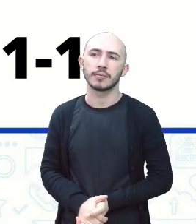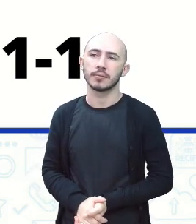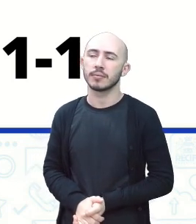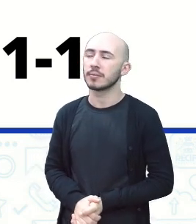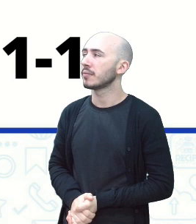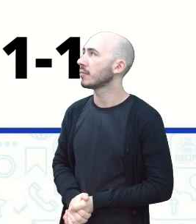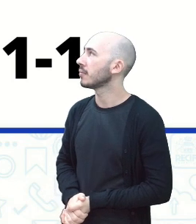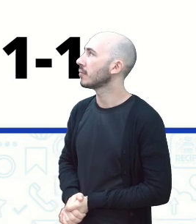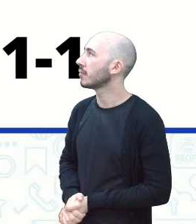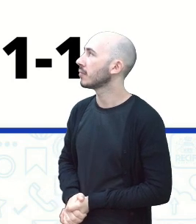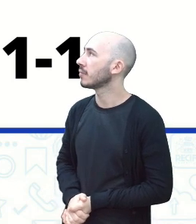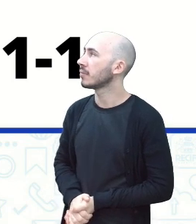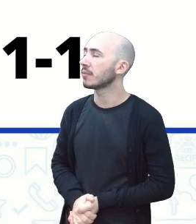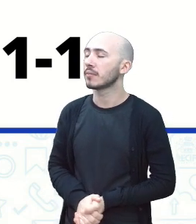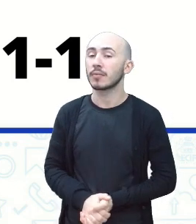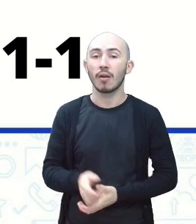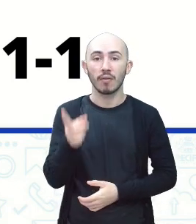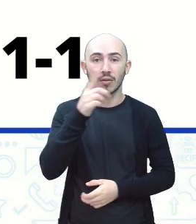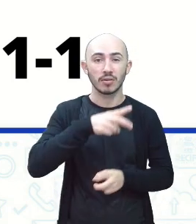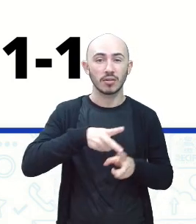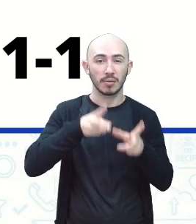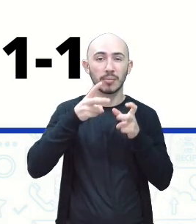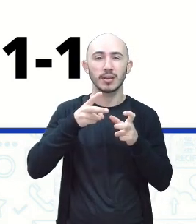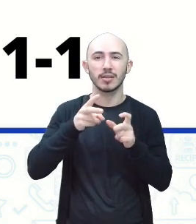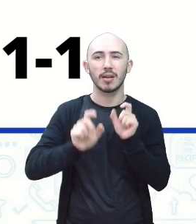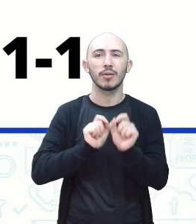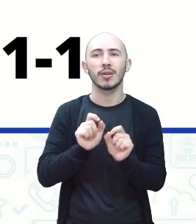seventh. Percebe todo o tempo todinho?